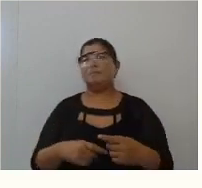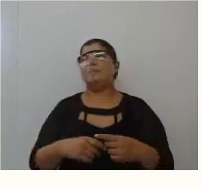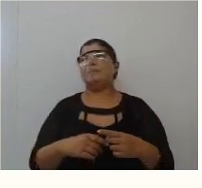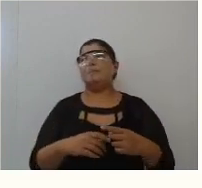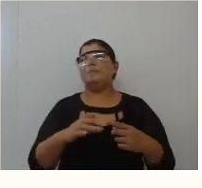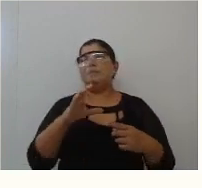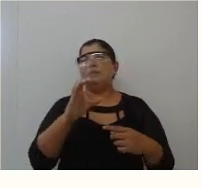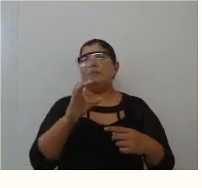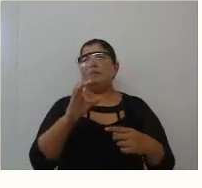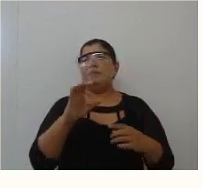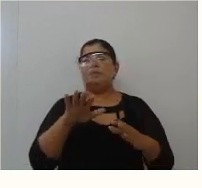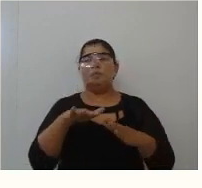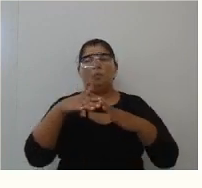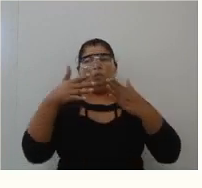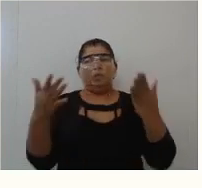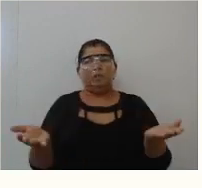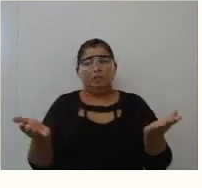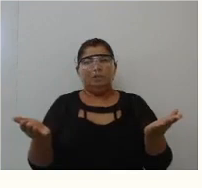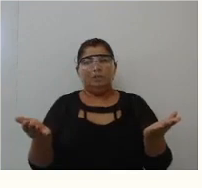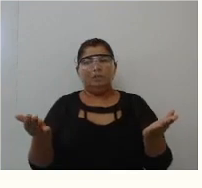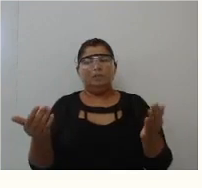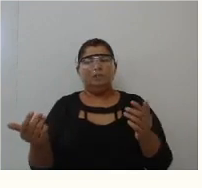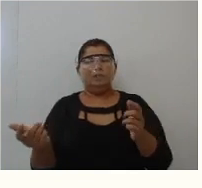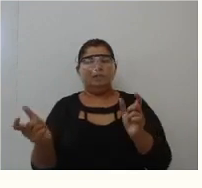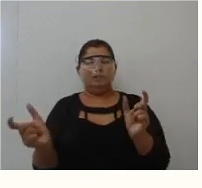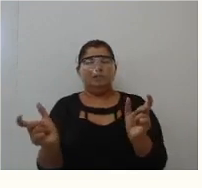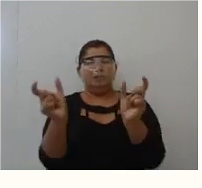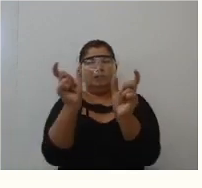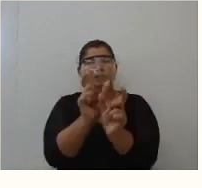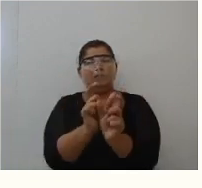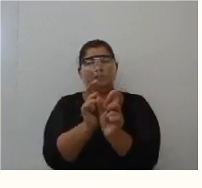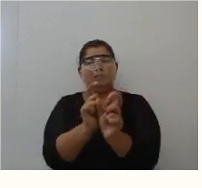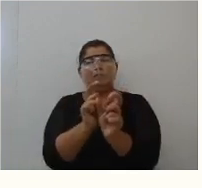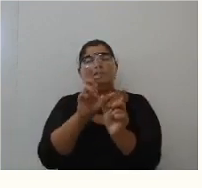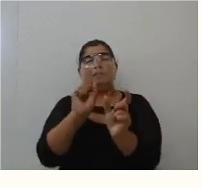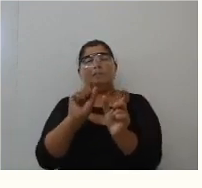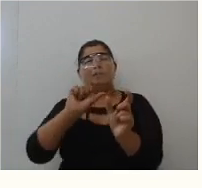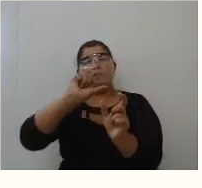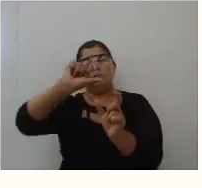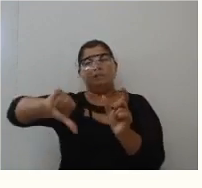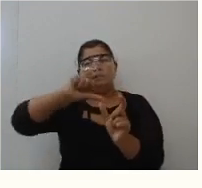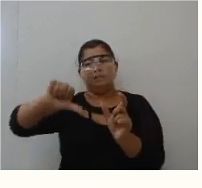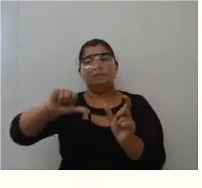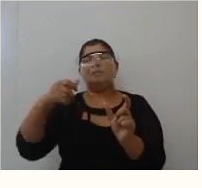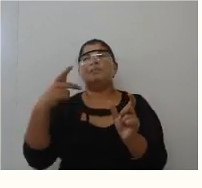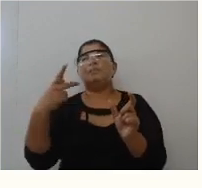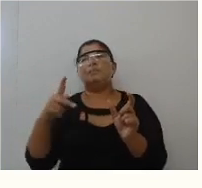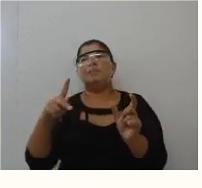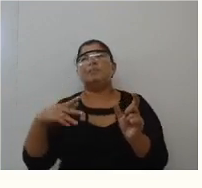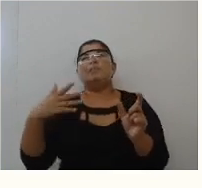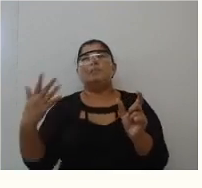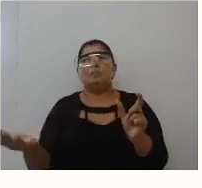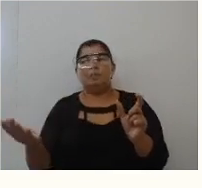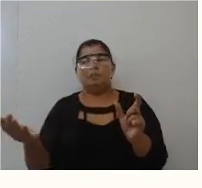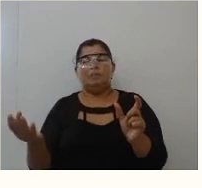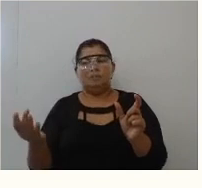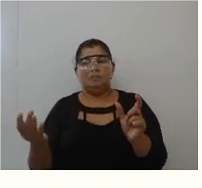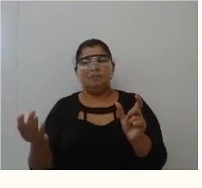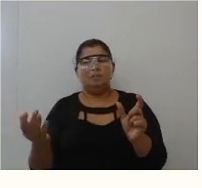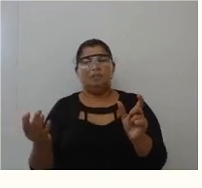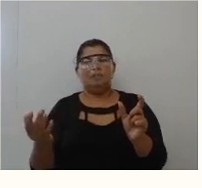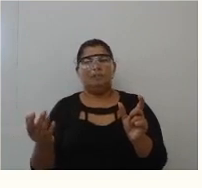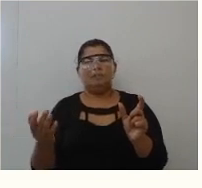cima, pode ser substituída sem alteração de sentido por... Eu gosto de questão assim. Ele pede para a gente